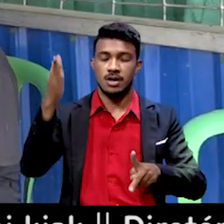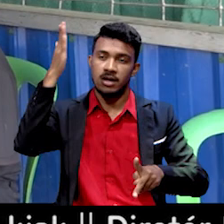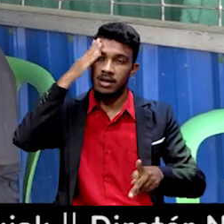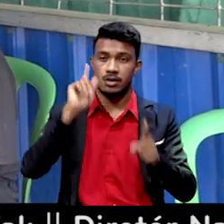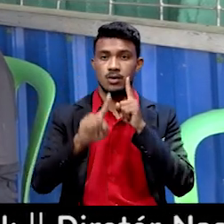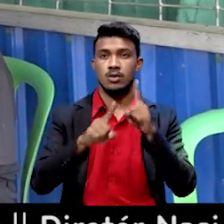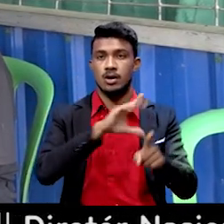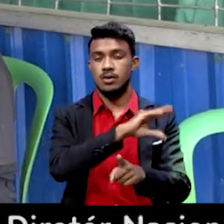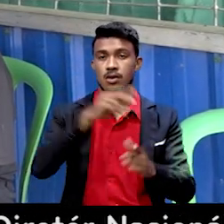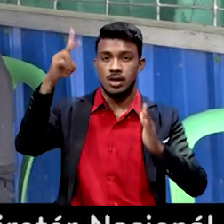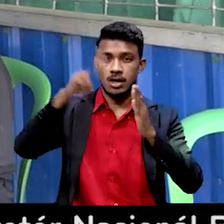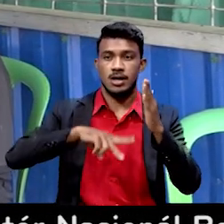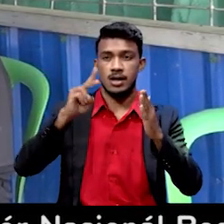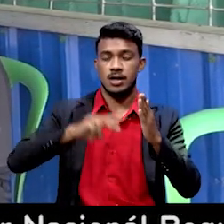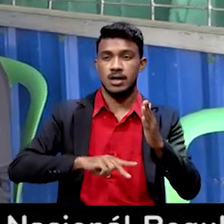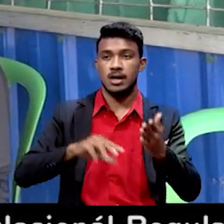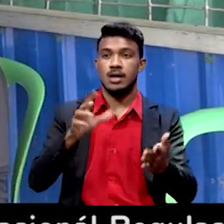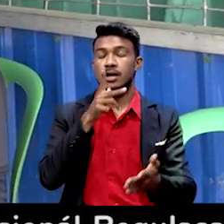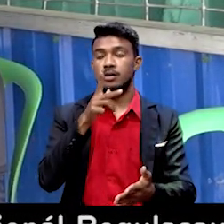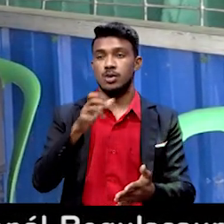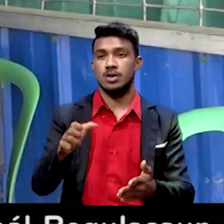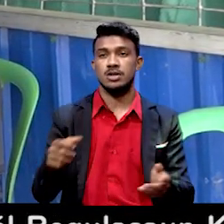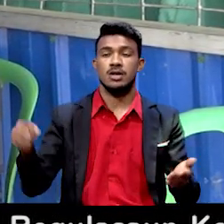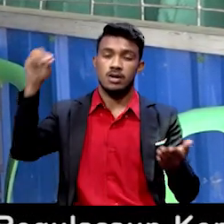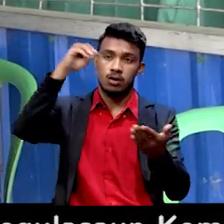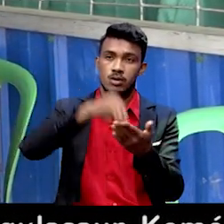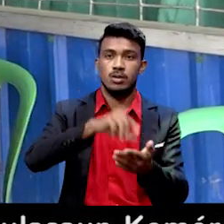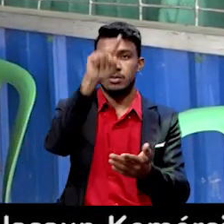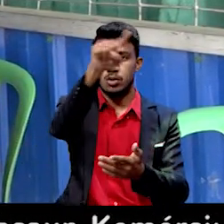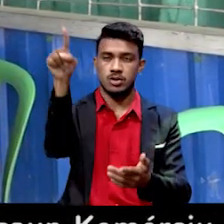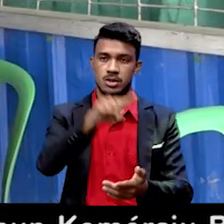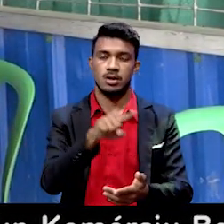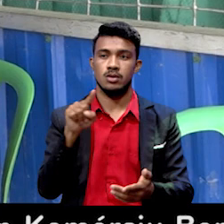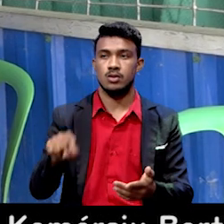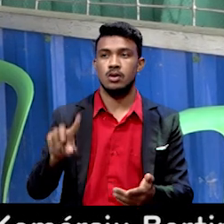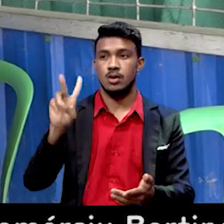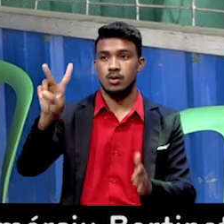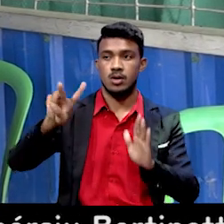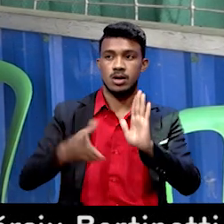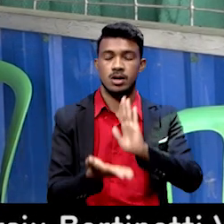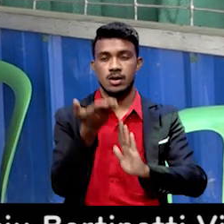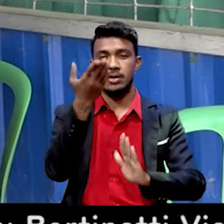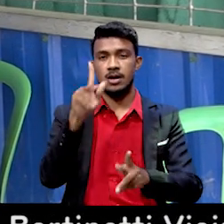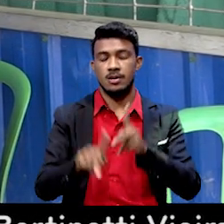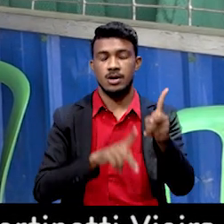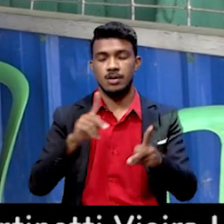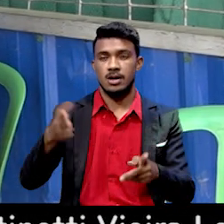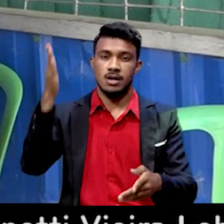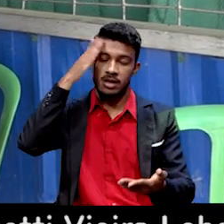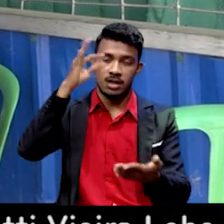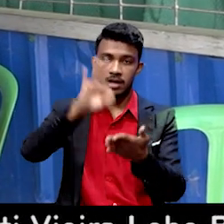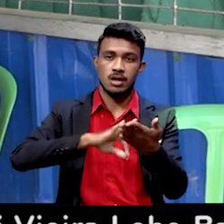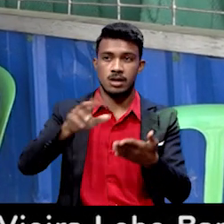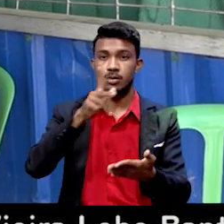qualia, no le date e haliam português, foi em 15% rua liu. Ema nebe hatene hakere kliam